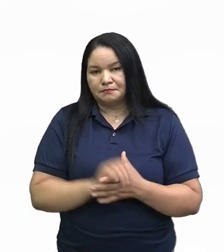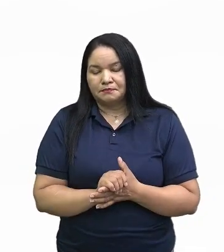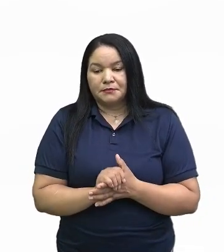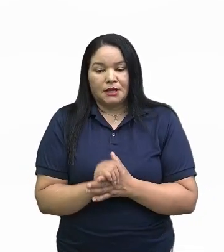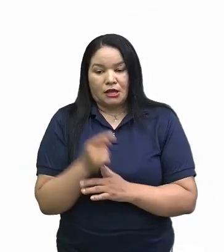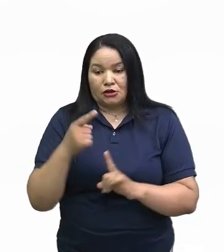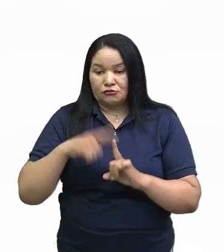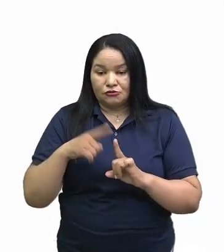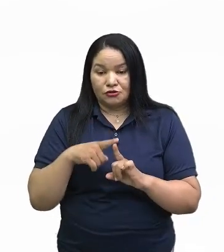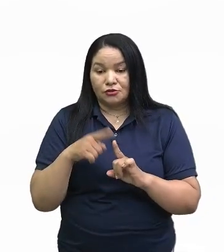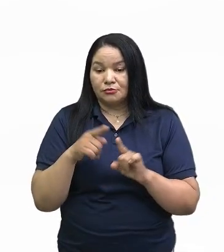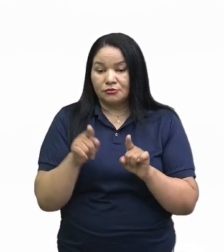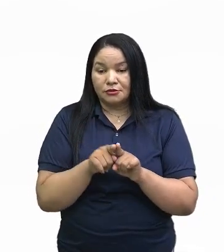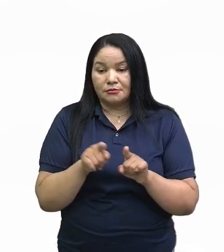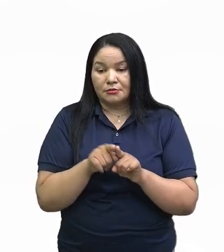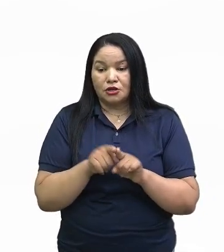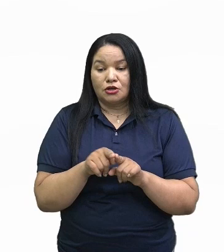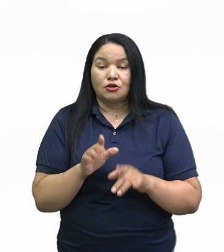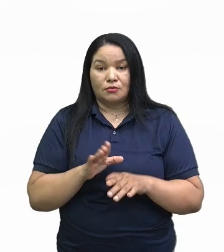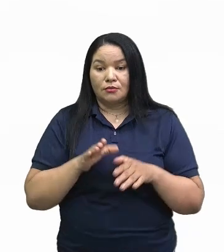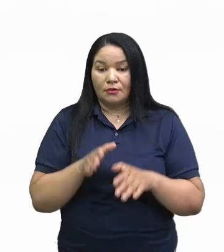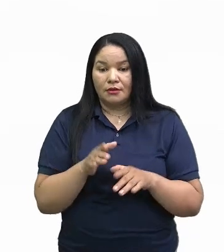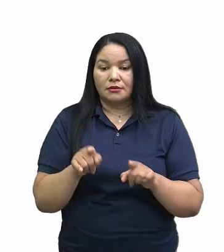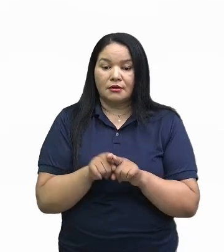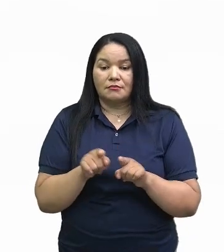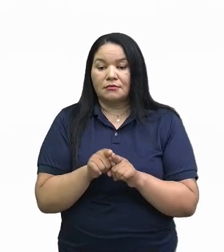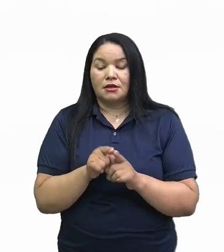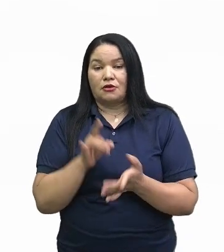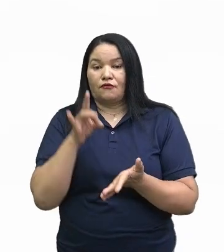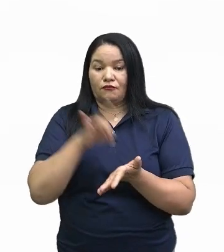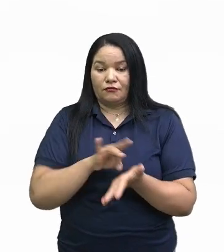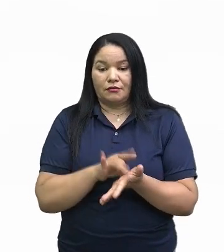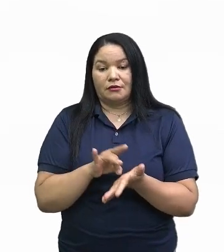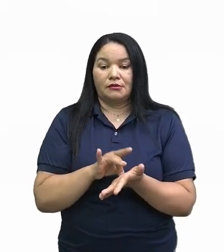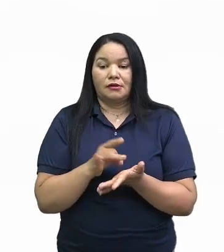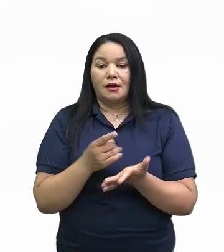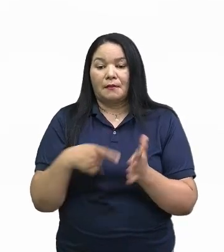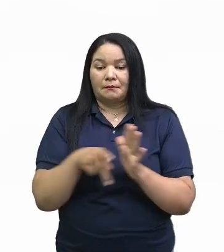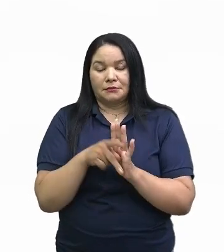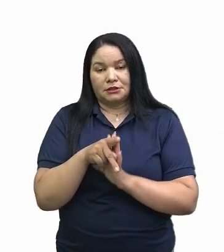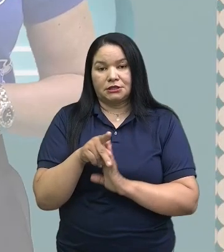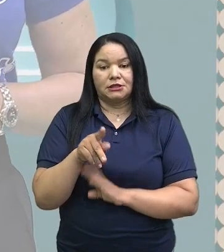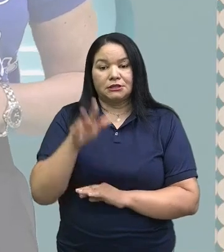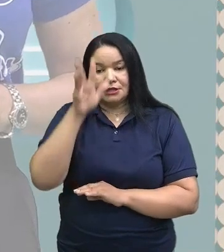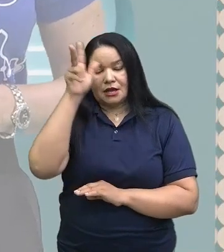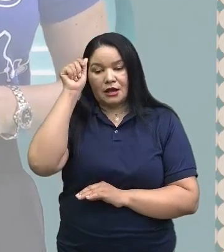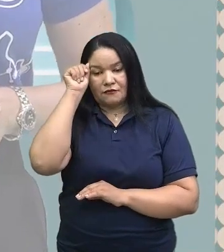forma de resistência e afirmação das raízes africanas no Brasil.